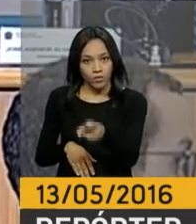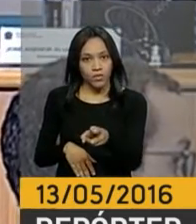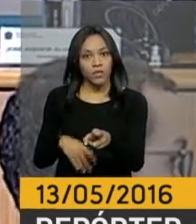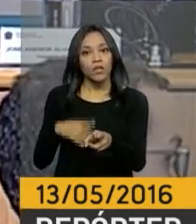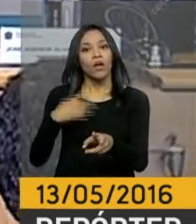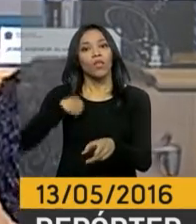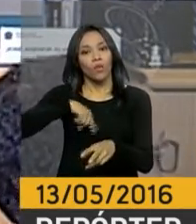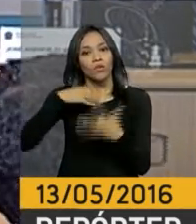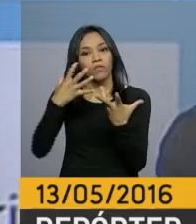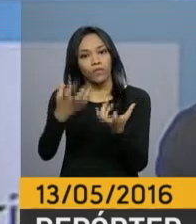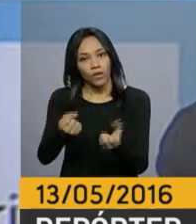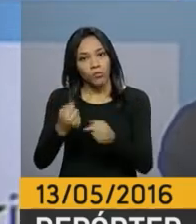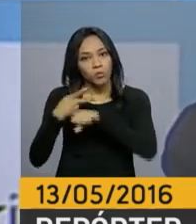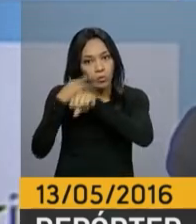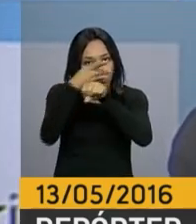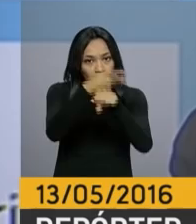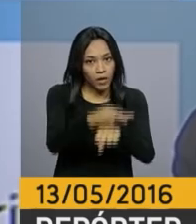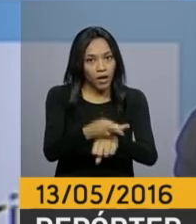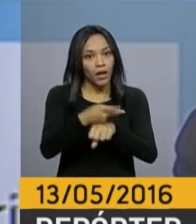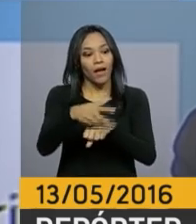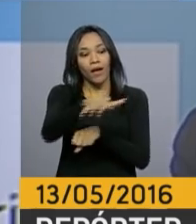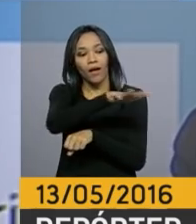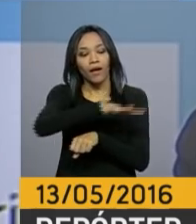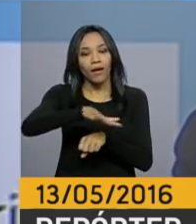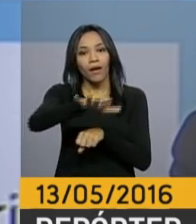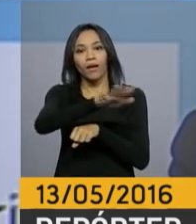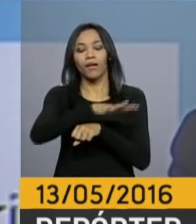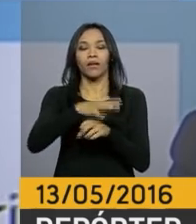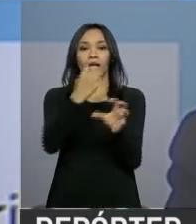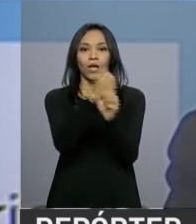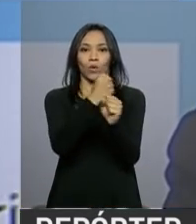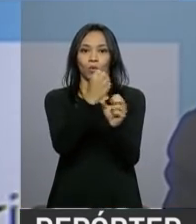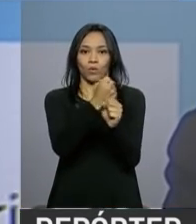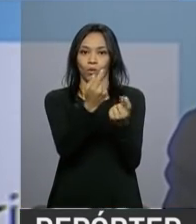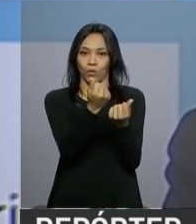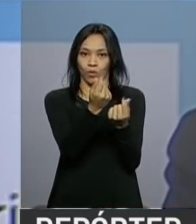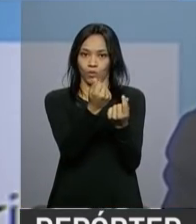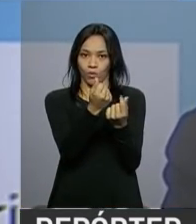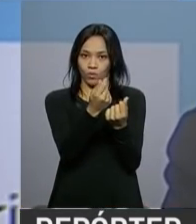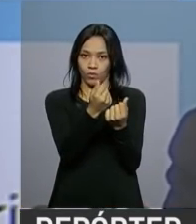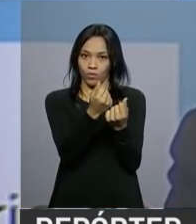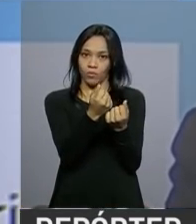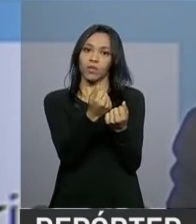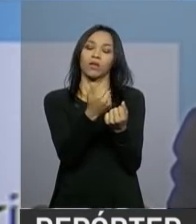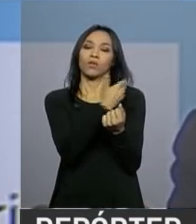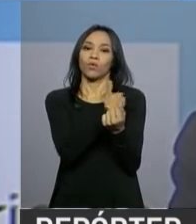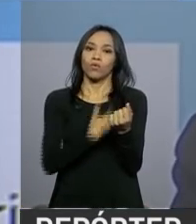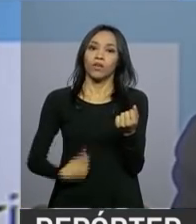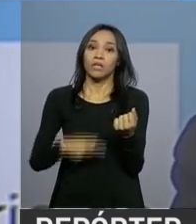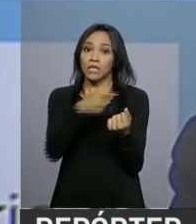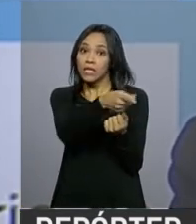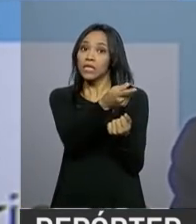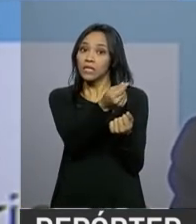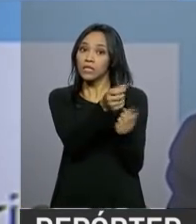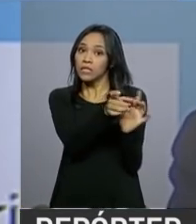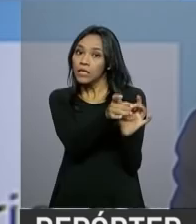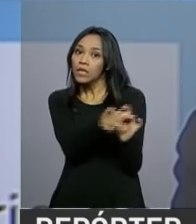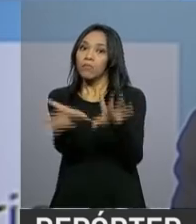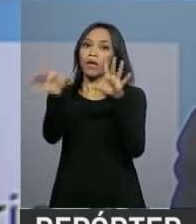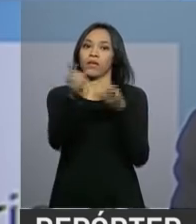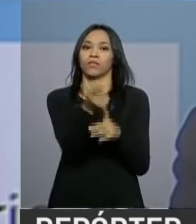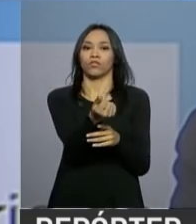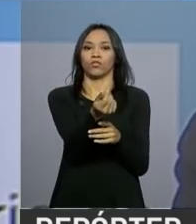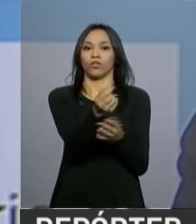econômica do governo que eles disponibilizem os recursos financeiros para o que está previsto no orçamentário falta